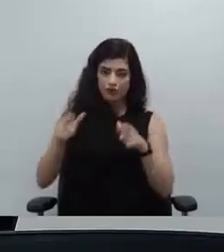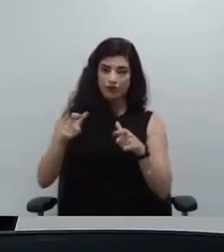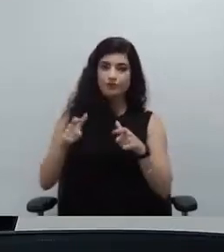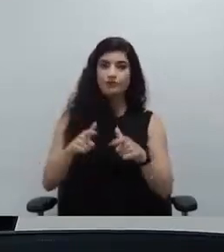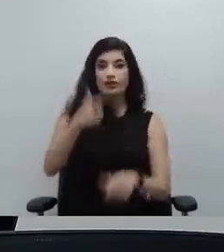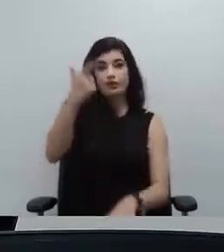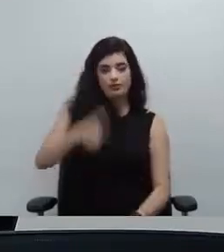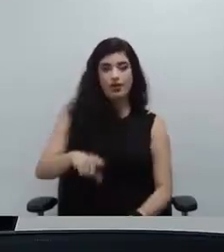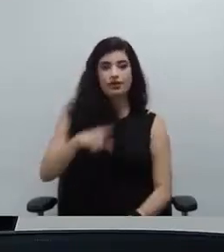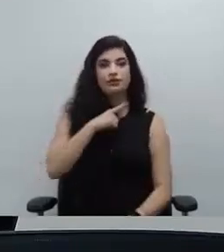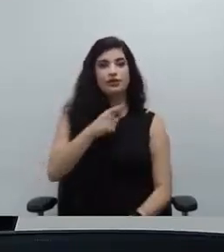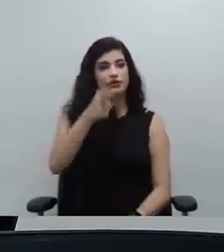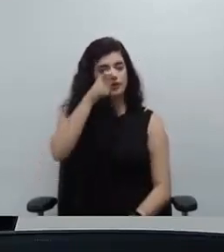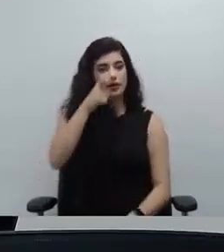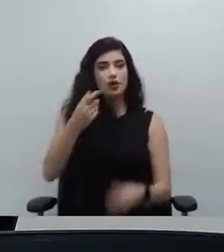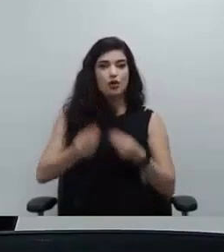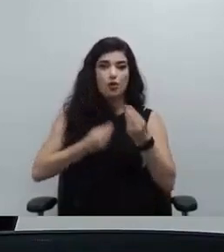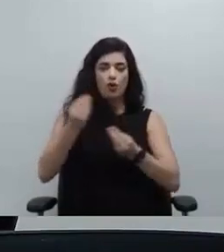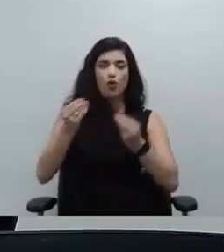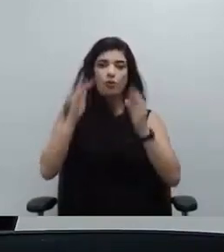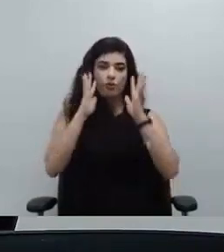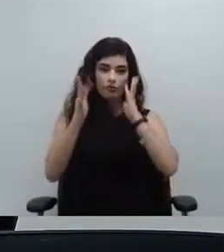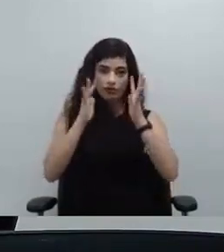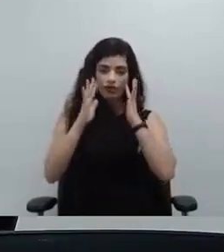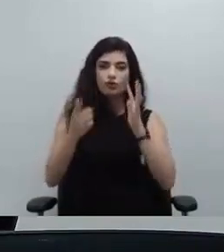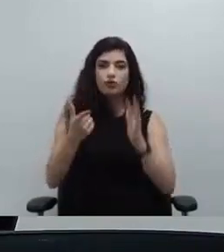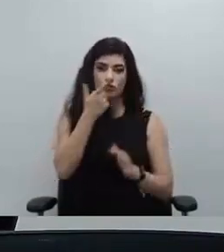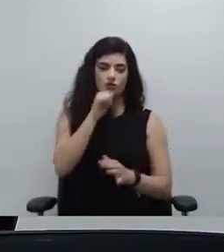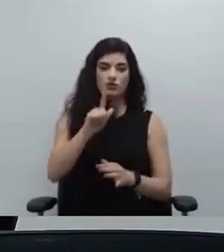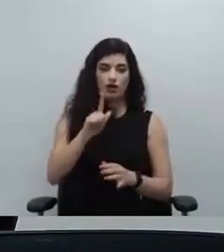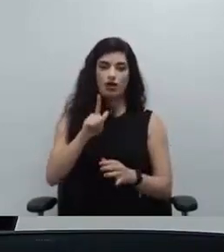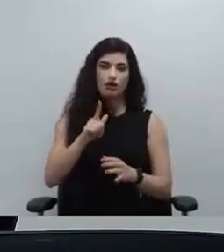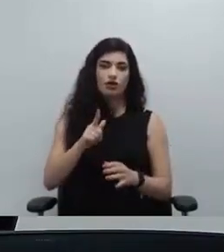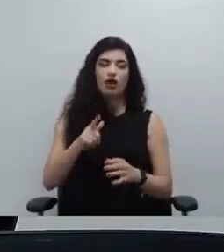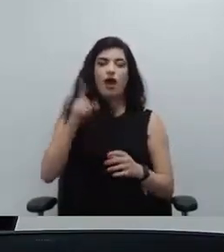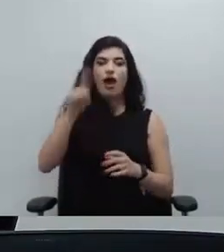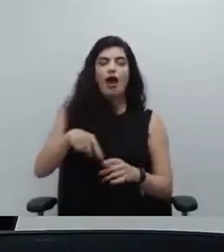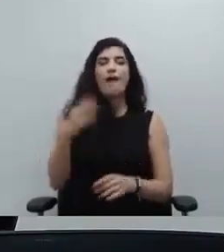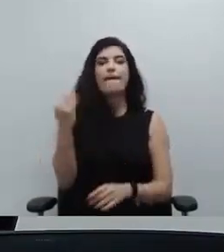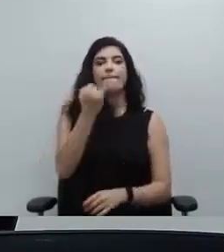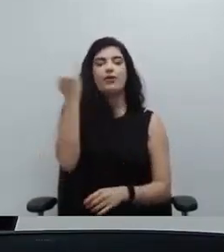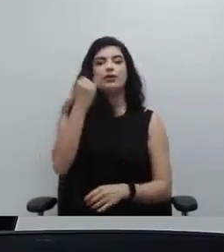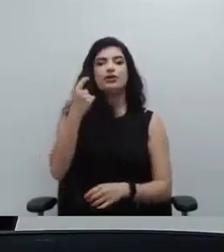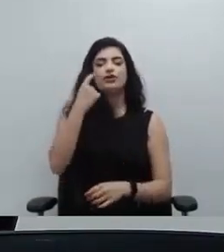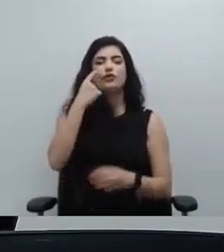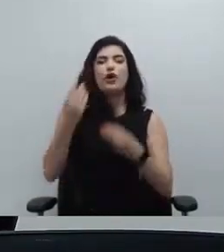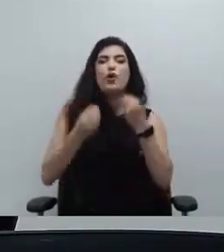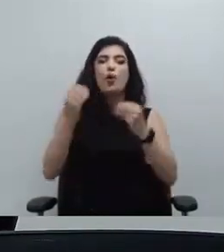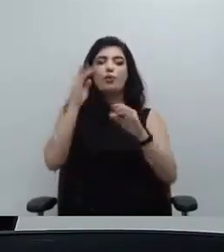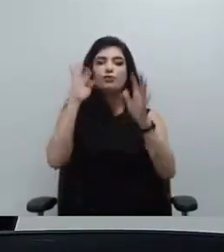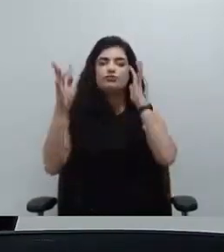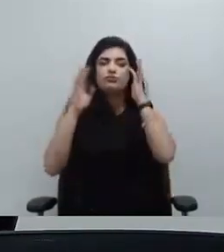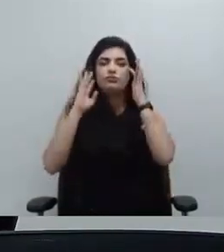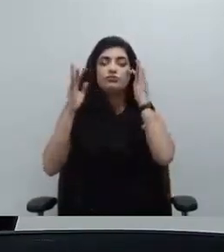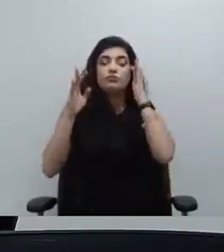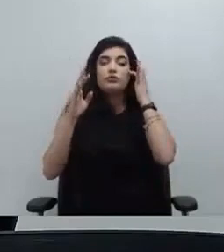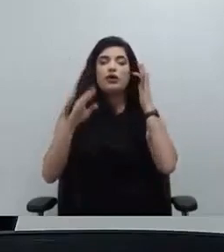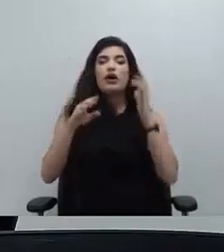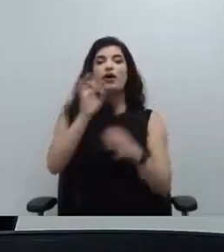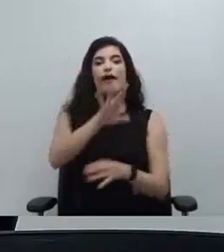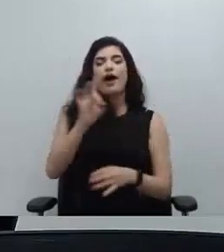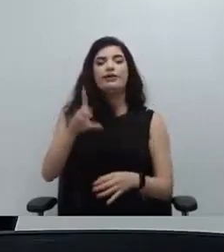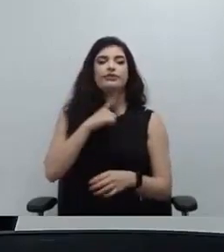na perspectiva de garantir a interiorização do plano, também é importante que a regionalização das conferências se reflita no plano e igualmente no